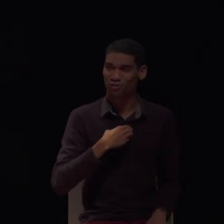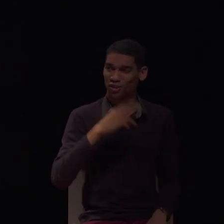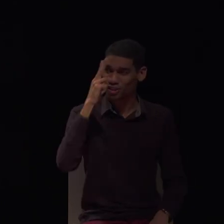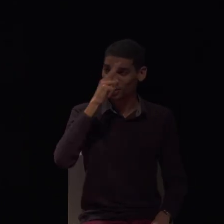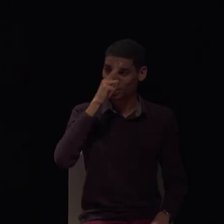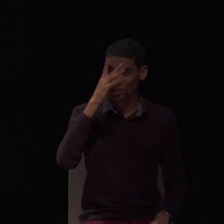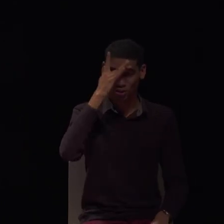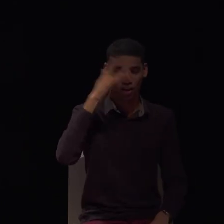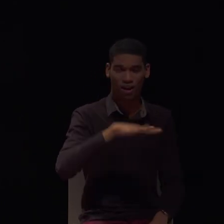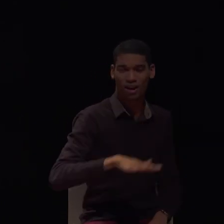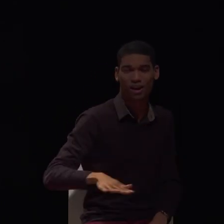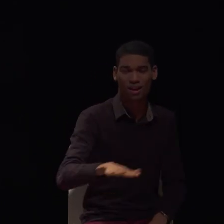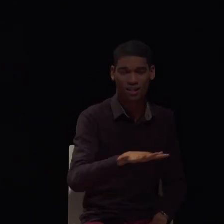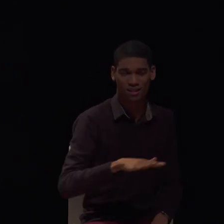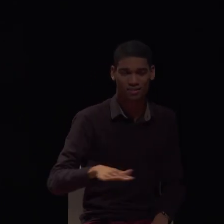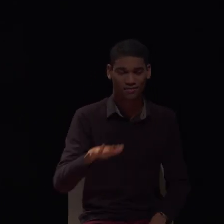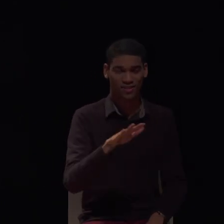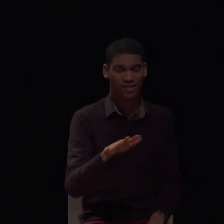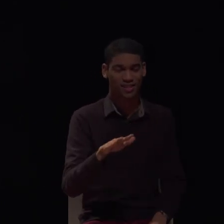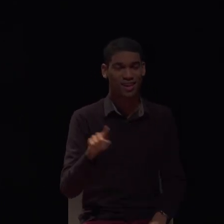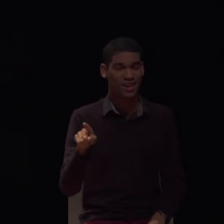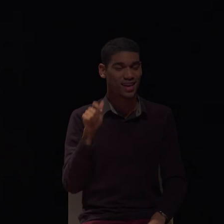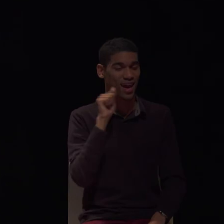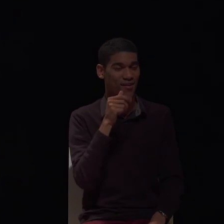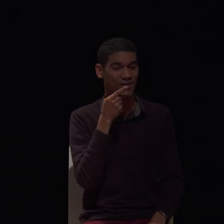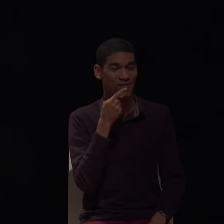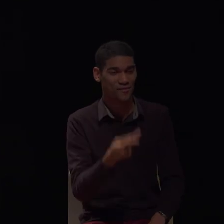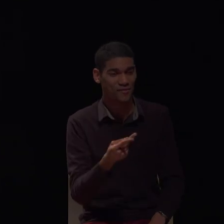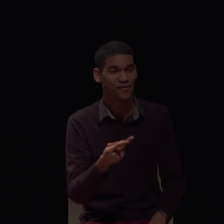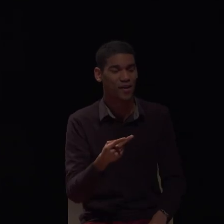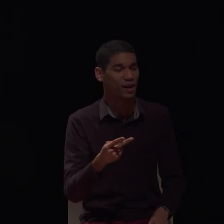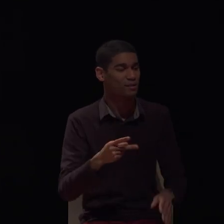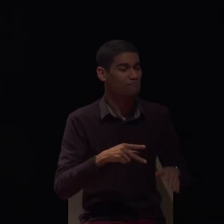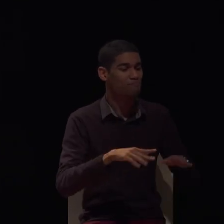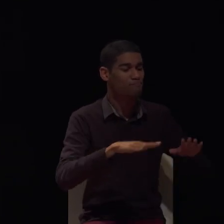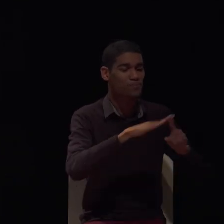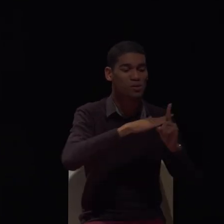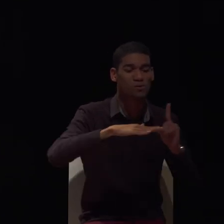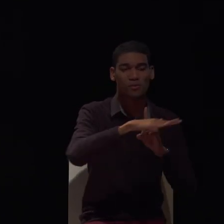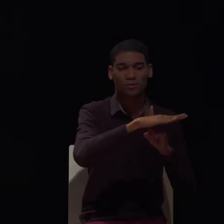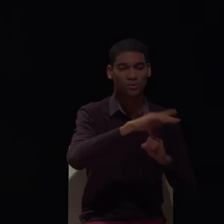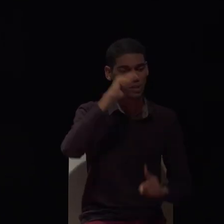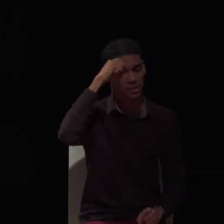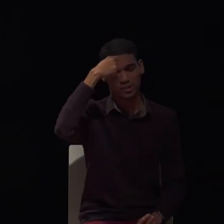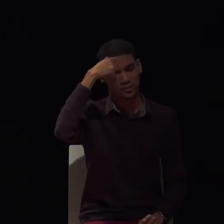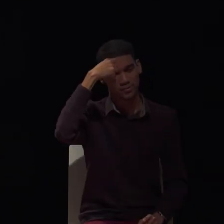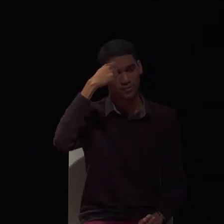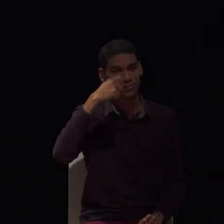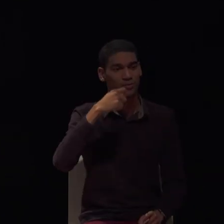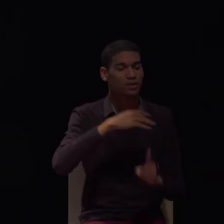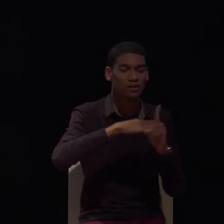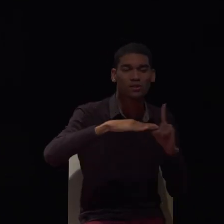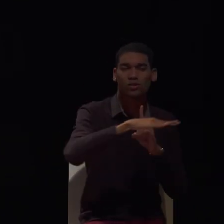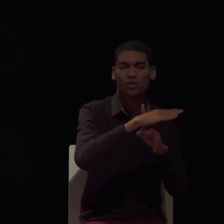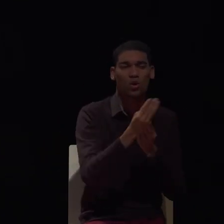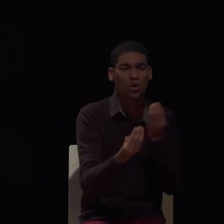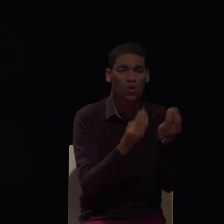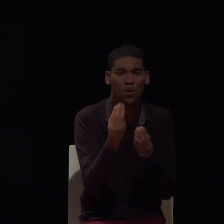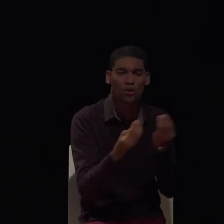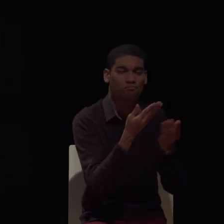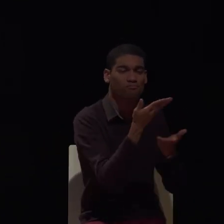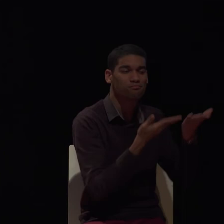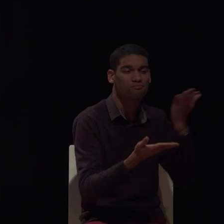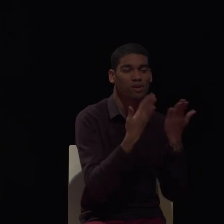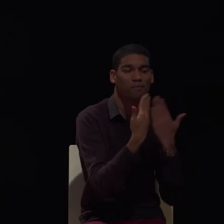e ela fala especialmente desse povo negro nosso povo a partir da confiança